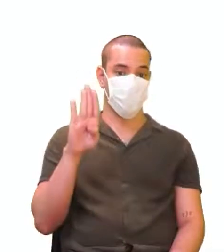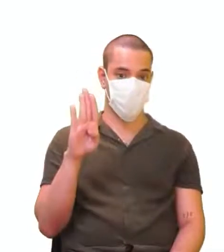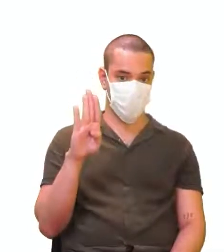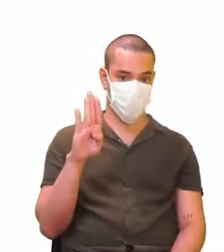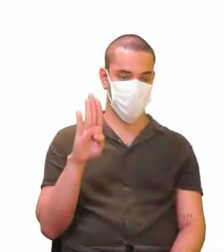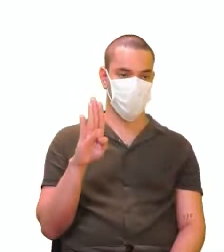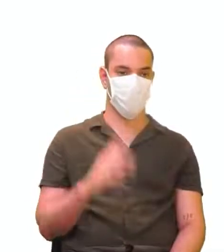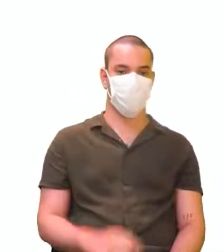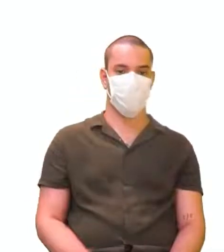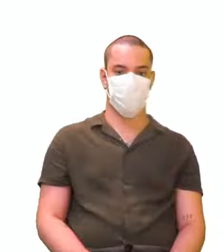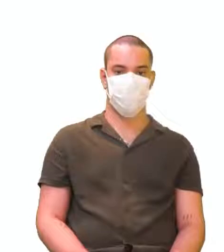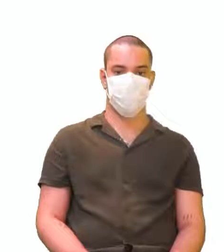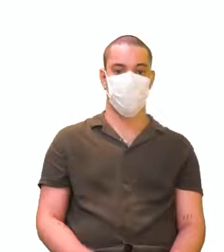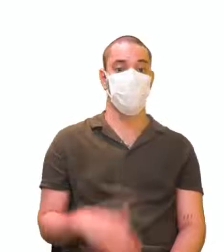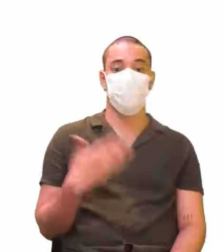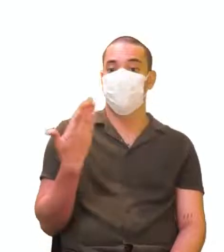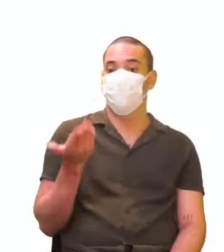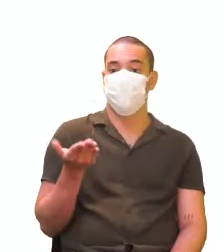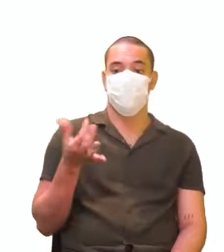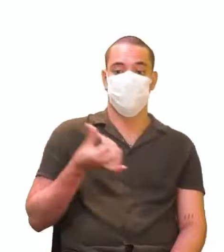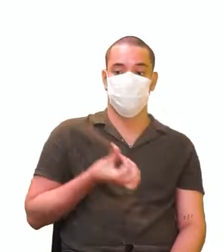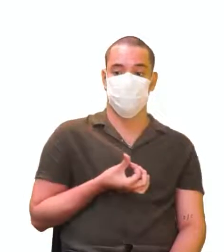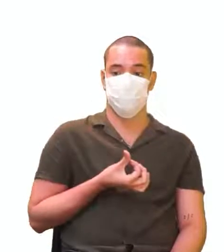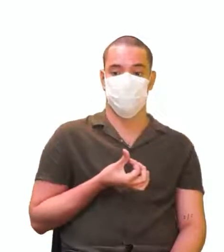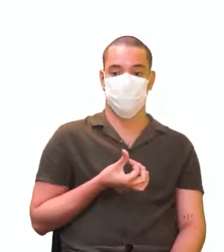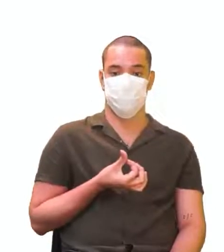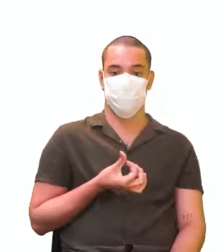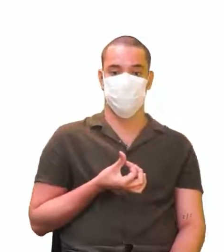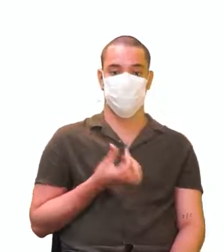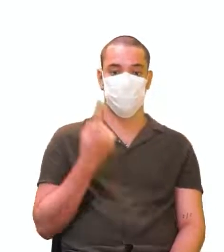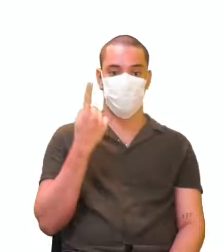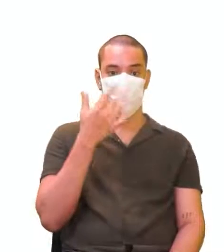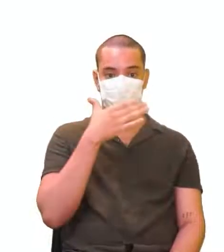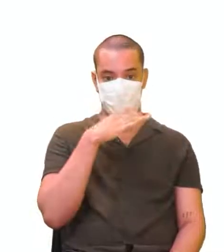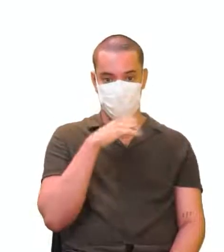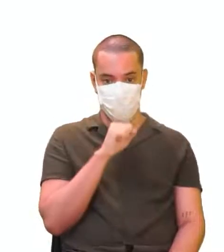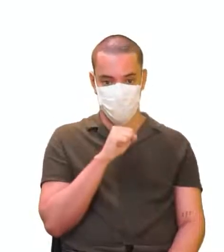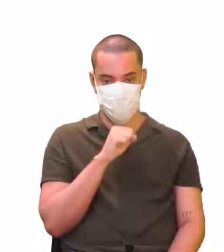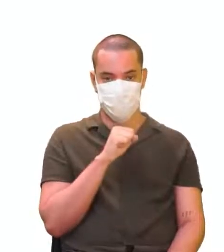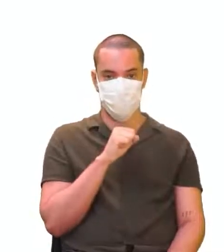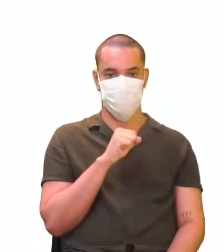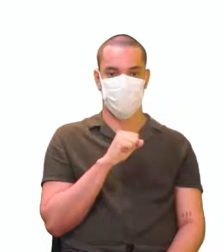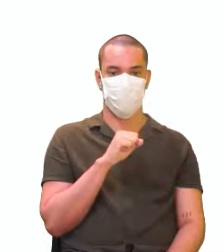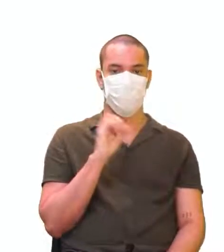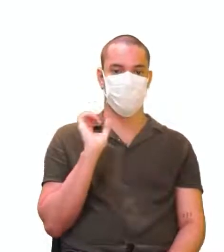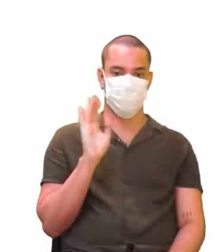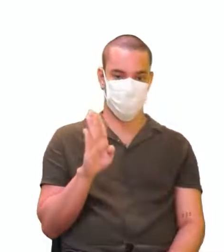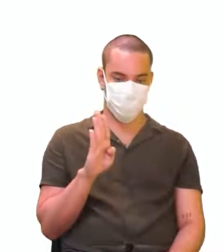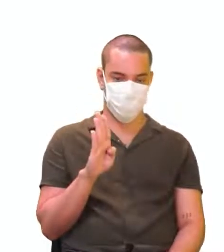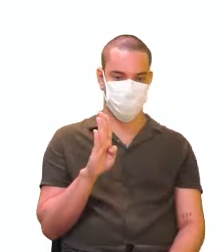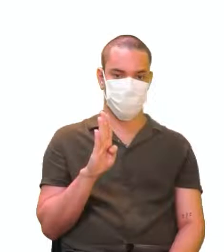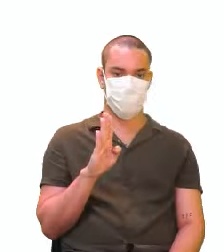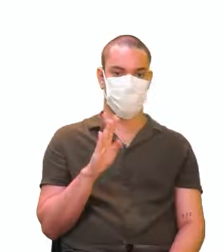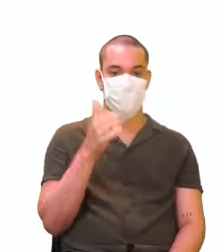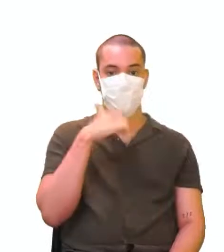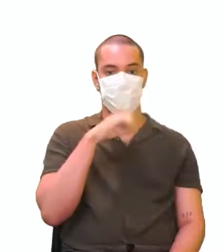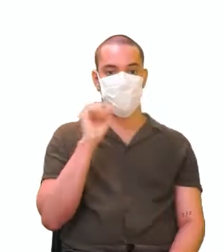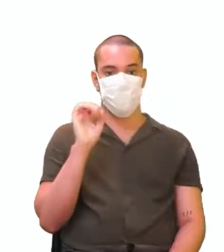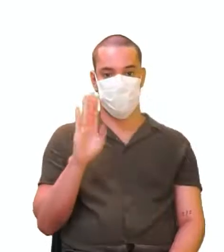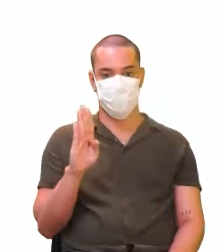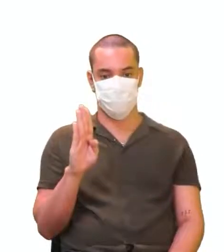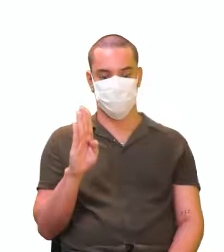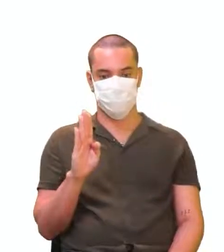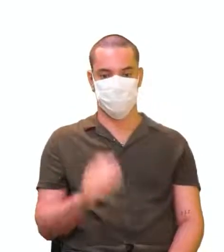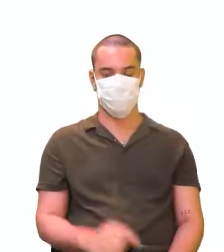tem o zão, Bzão, qual poderia ser o alelo? Um é do pai, o pai é B, a mãe é B. Então, esse alelo